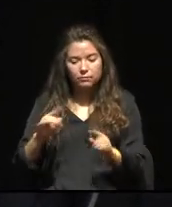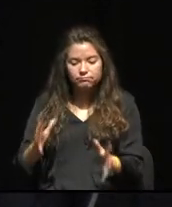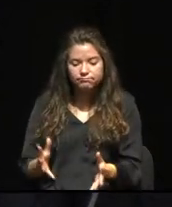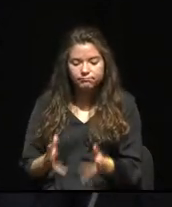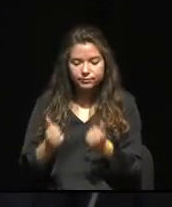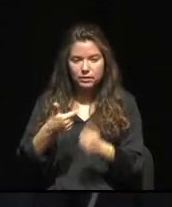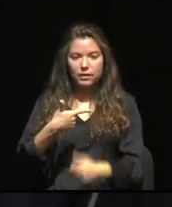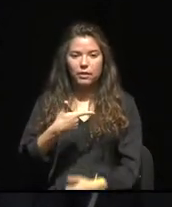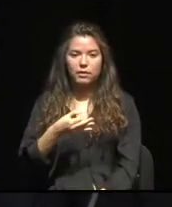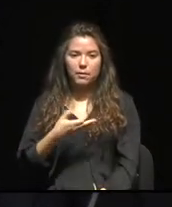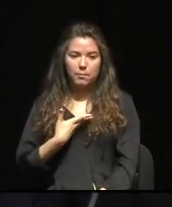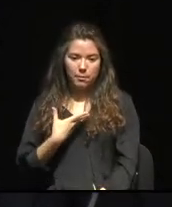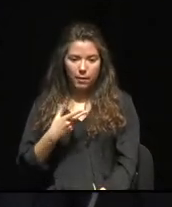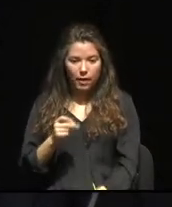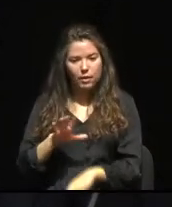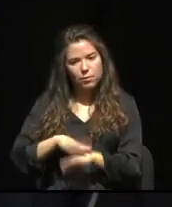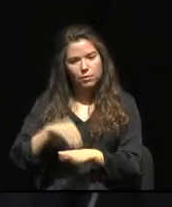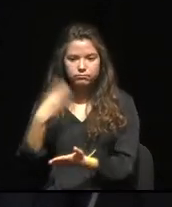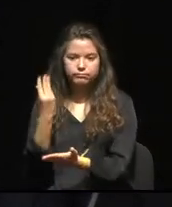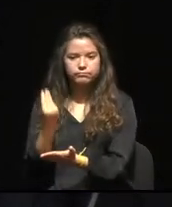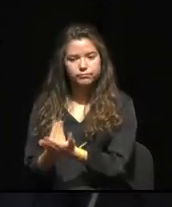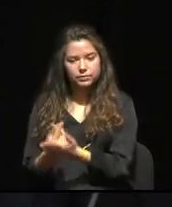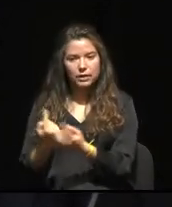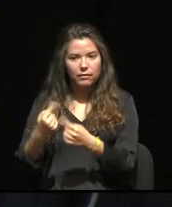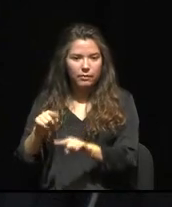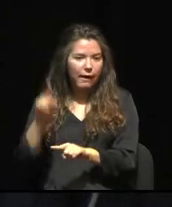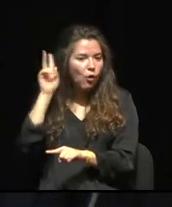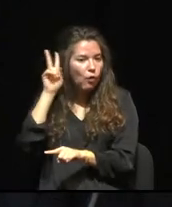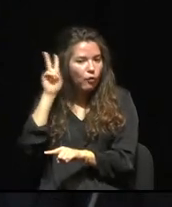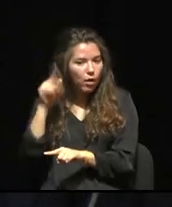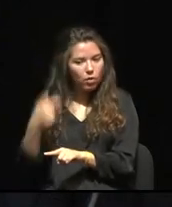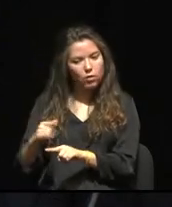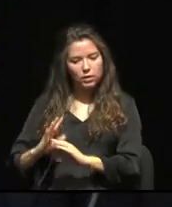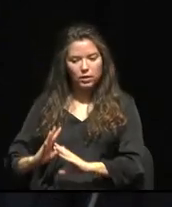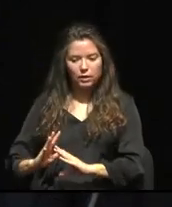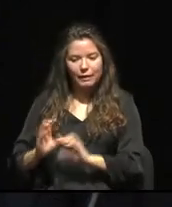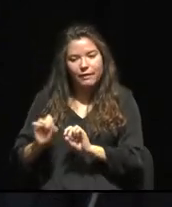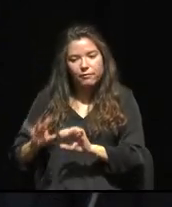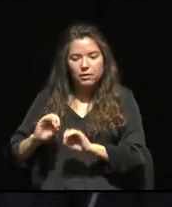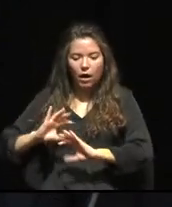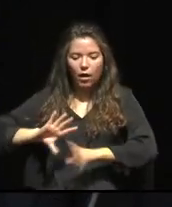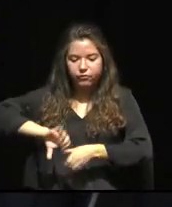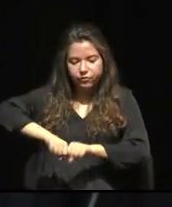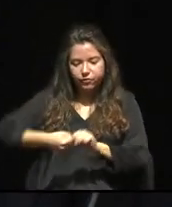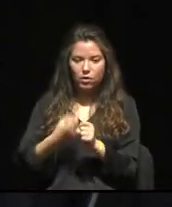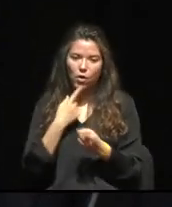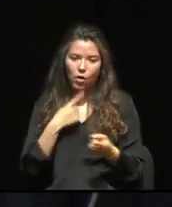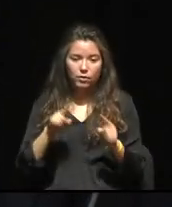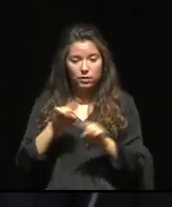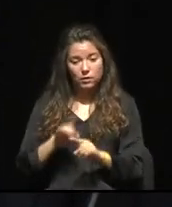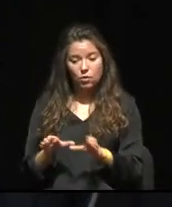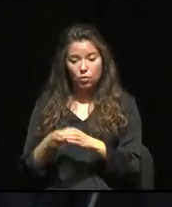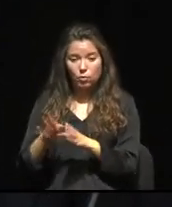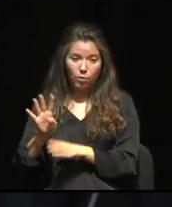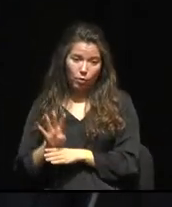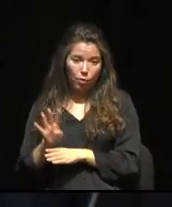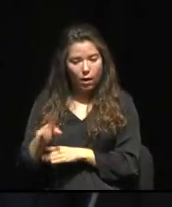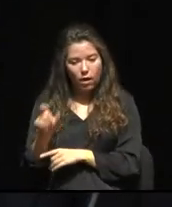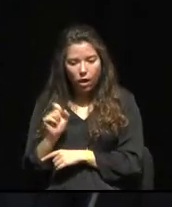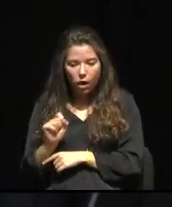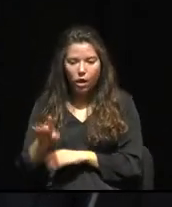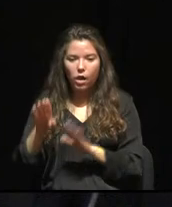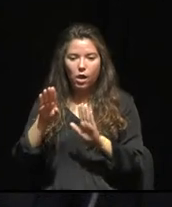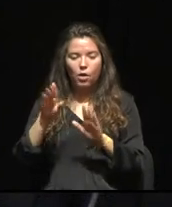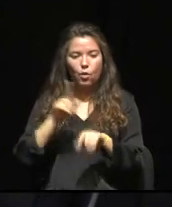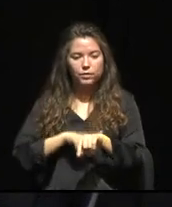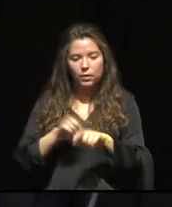Tapada tendo em conta os valores patrimoniais em presença evitando assim a progressão do seu estado degradação envia à quarta comissão o cronograma de intervenção